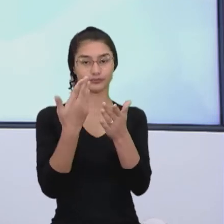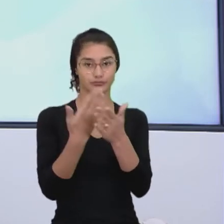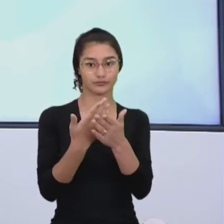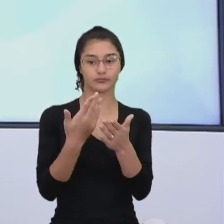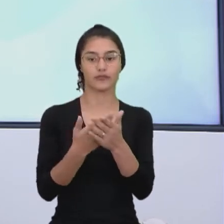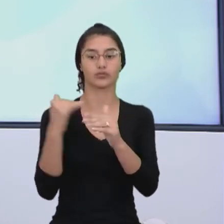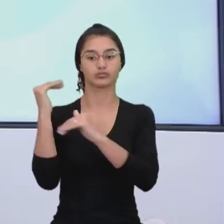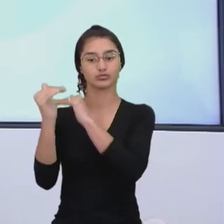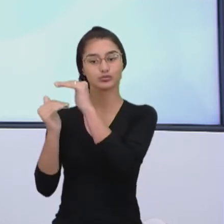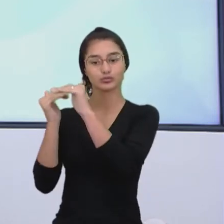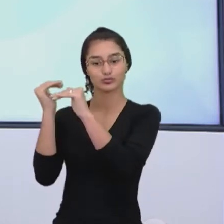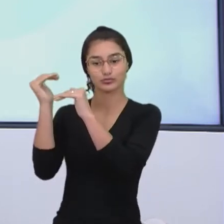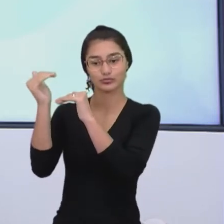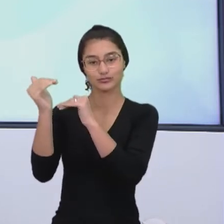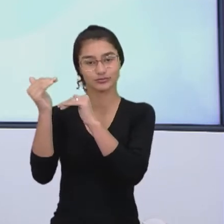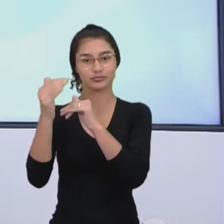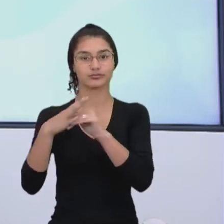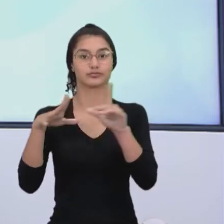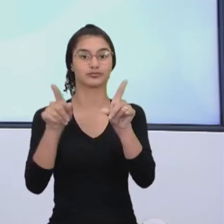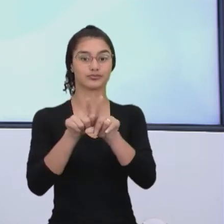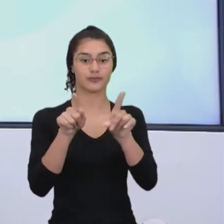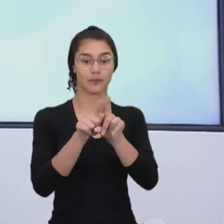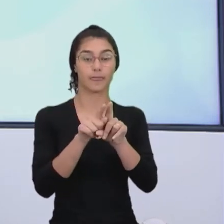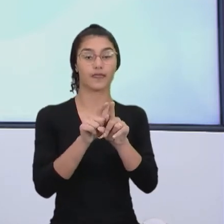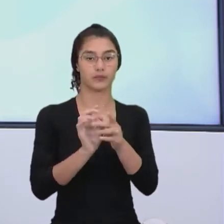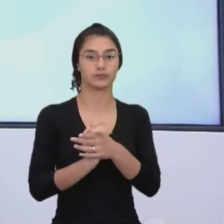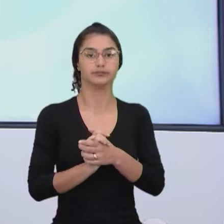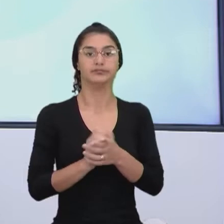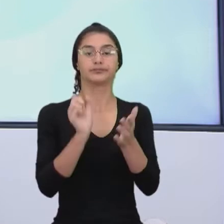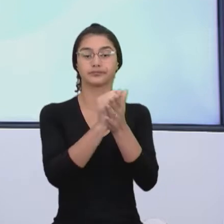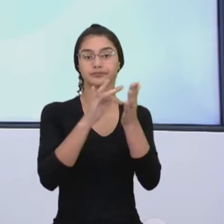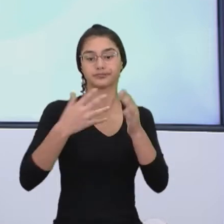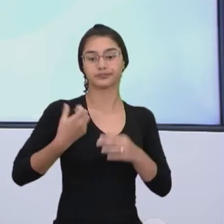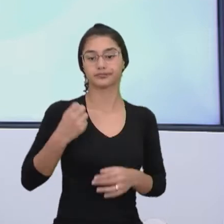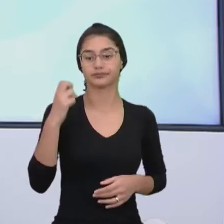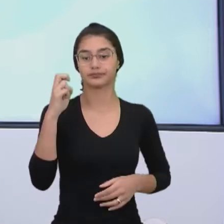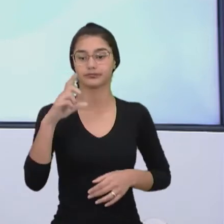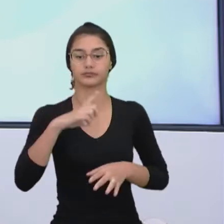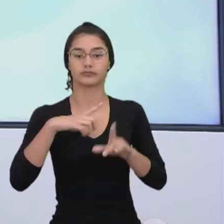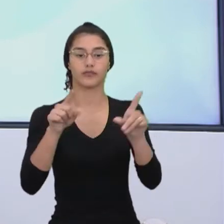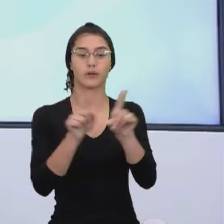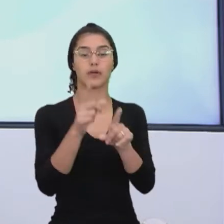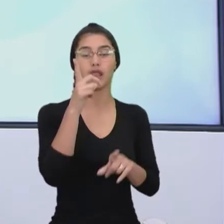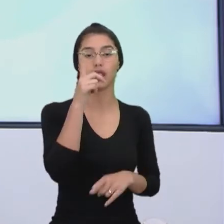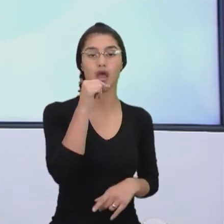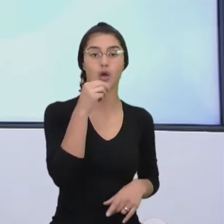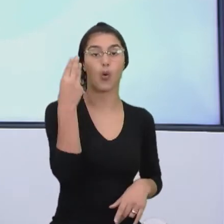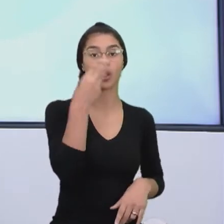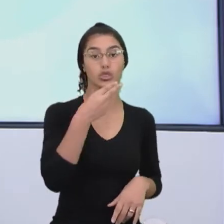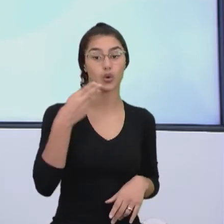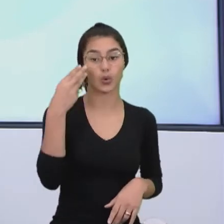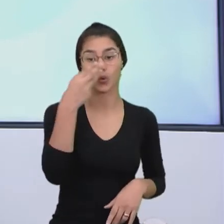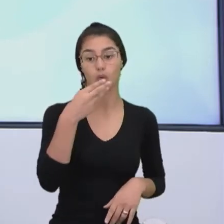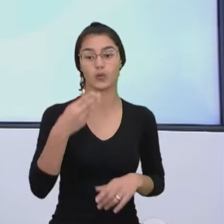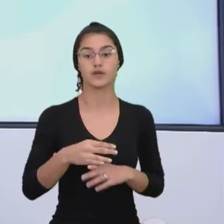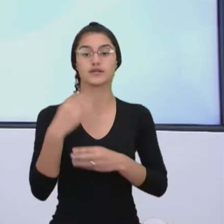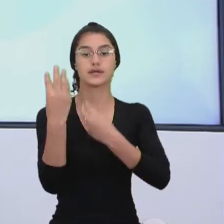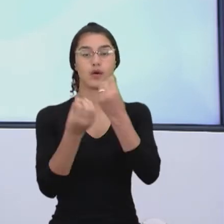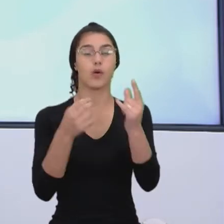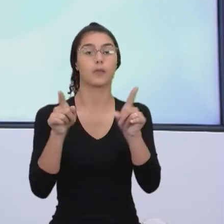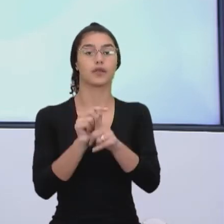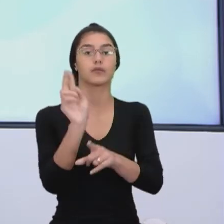nesse processo, né, e vamos estudar na atividade 5, a questão da água doce, né, como ela está